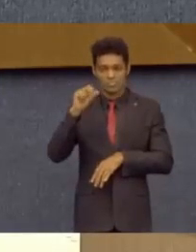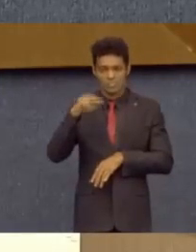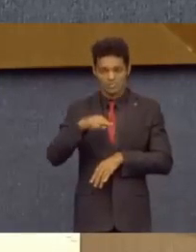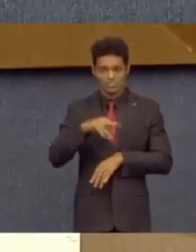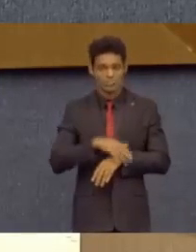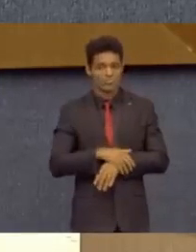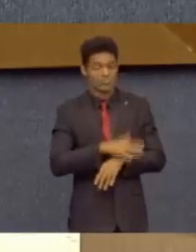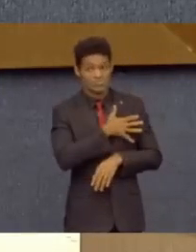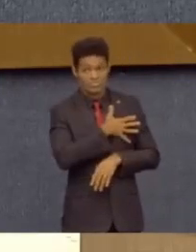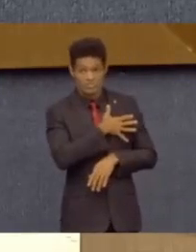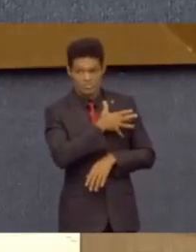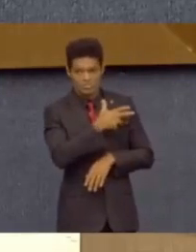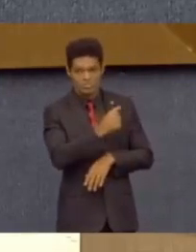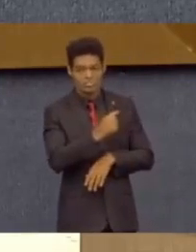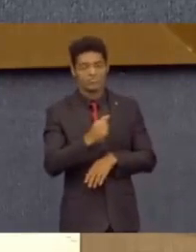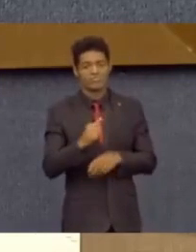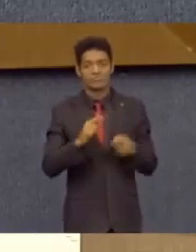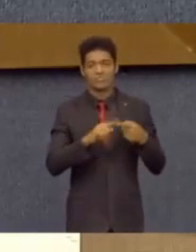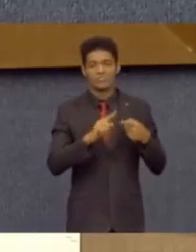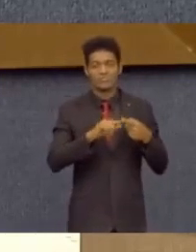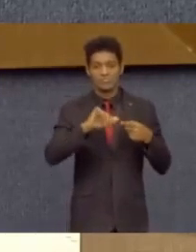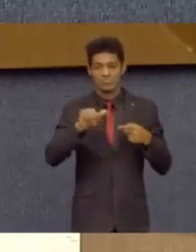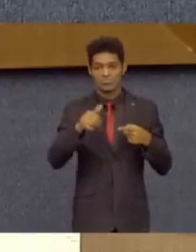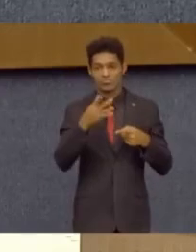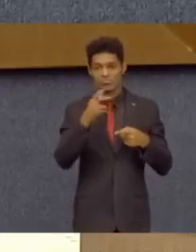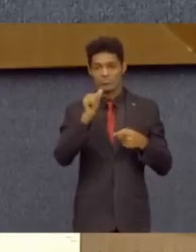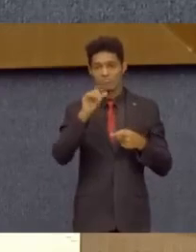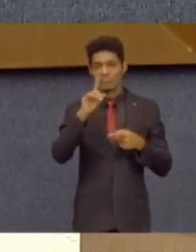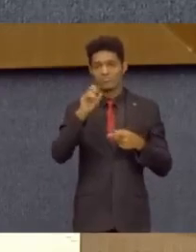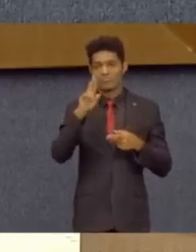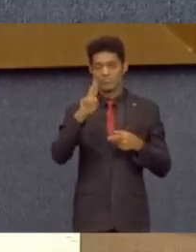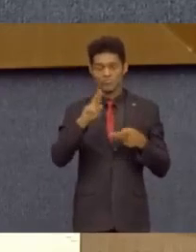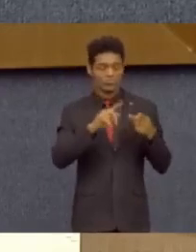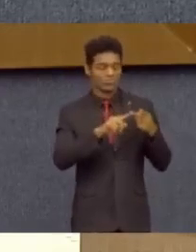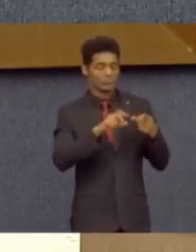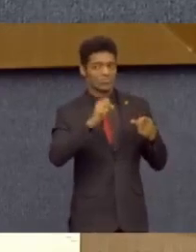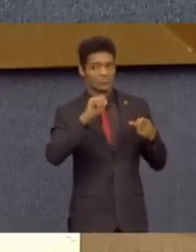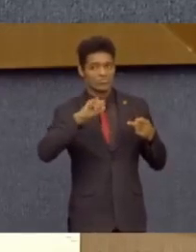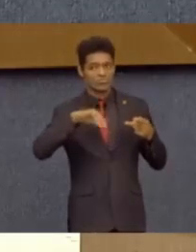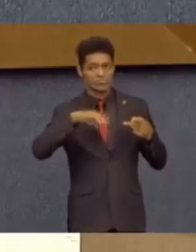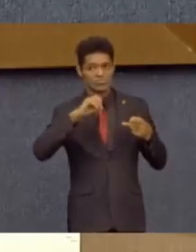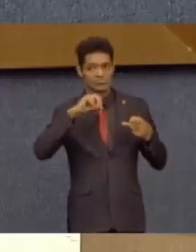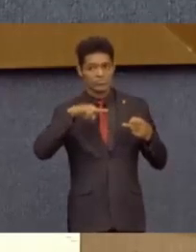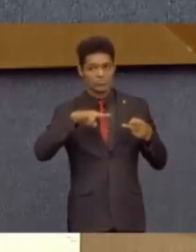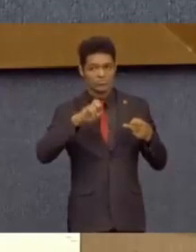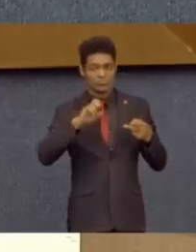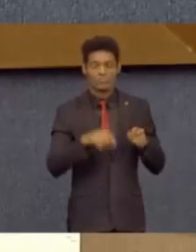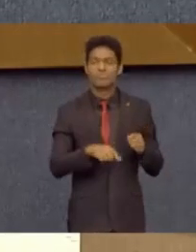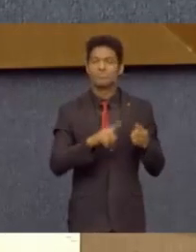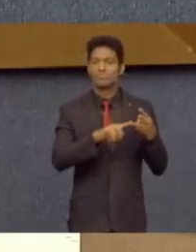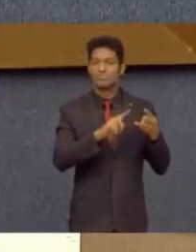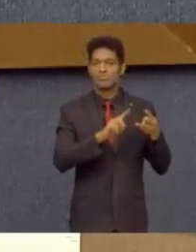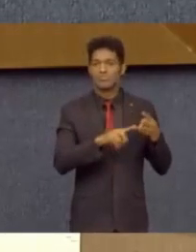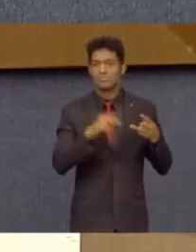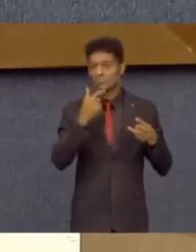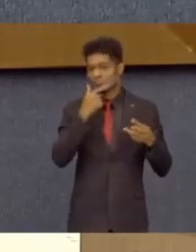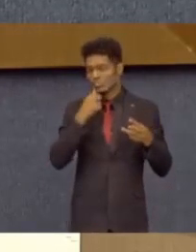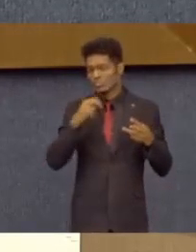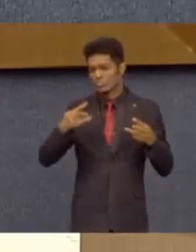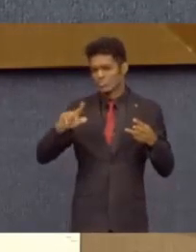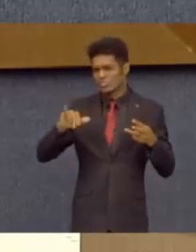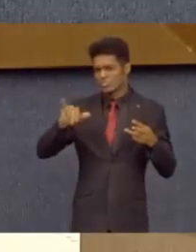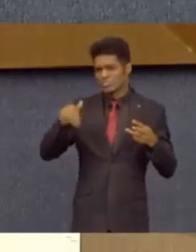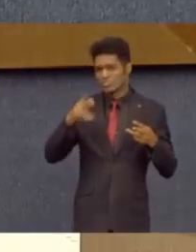de Jader Martins da Conceição e Simone Maria da Conceição, irmão de Jader Martins